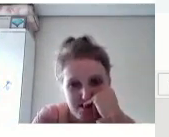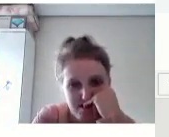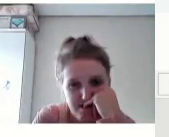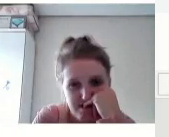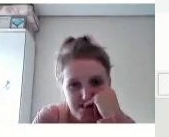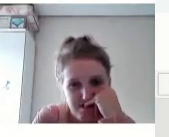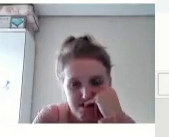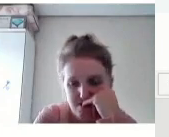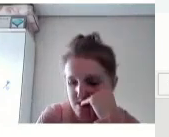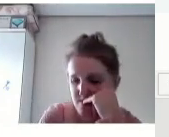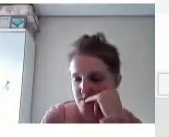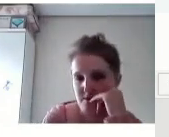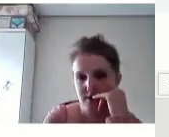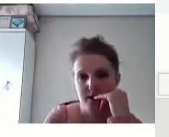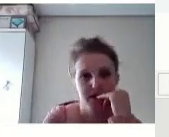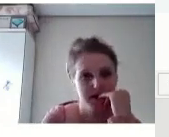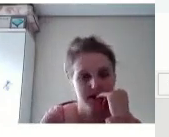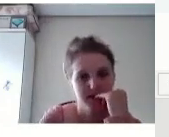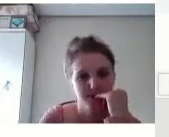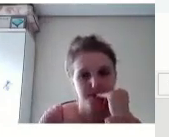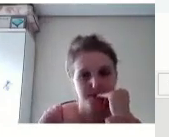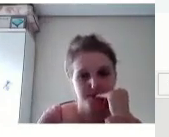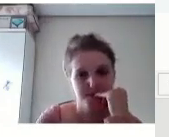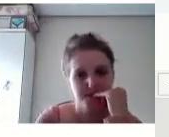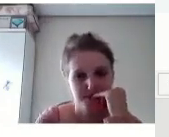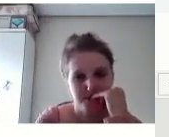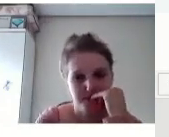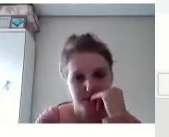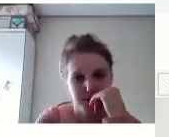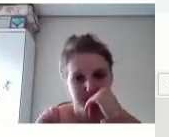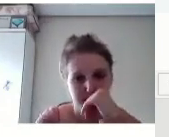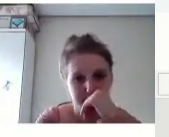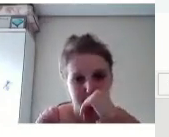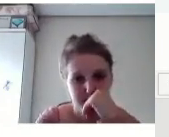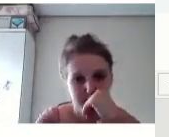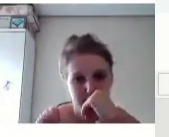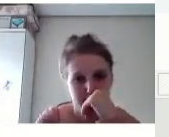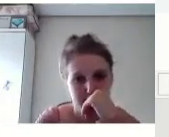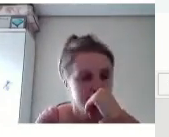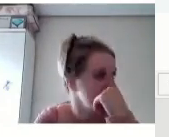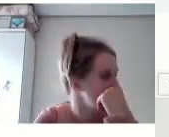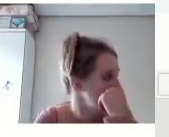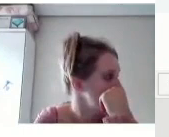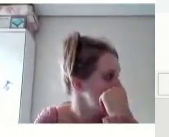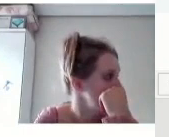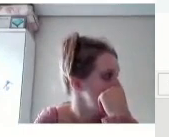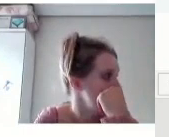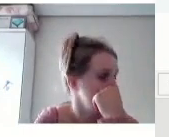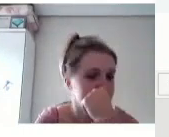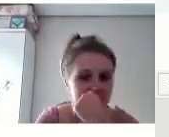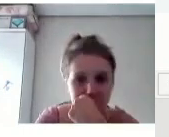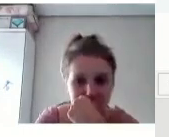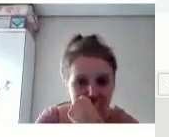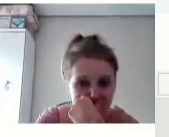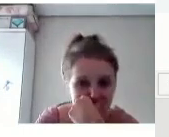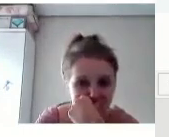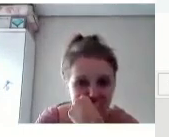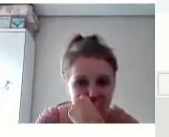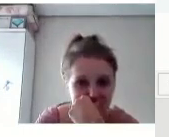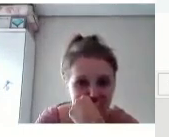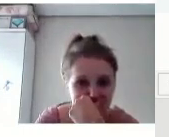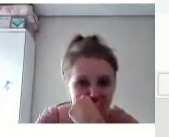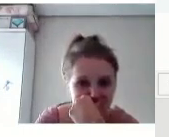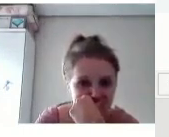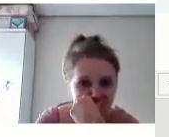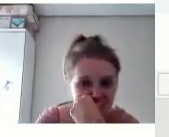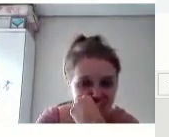esta quantidade aqui usando as equações de Euler-Lagrange, né? Lembra que del L e del Q ponto é igual à derivada temporal, né, para a